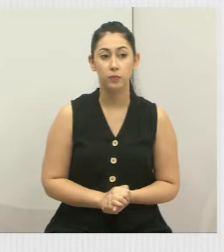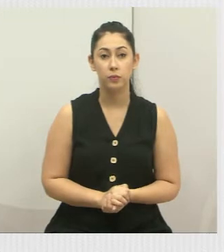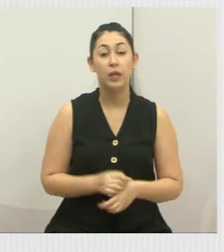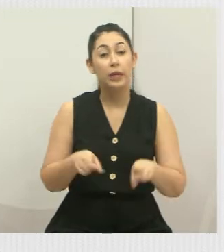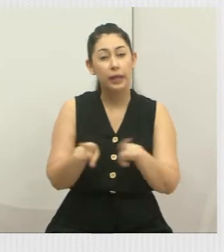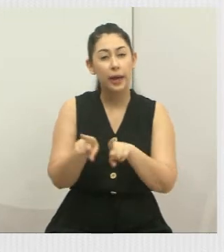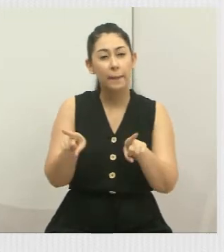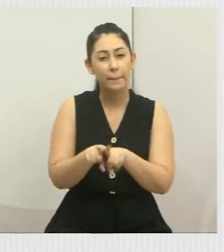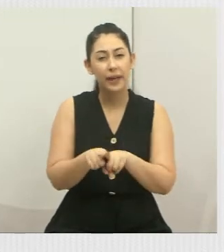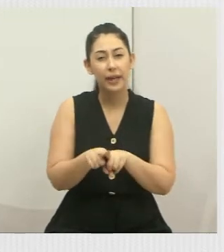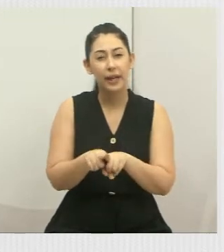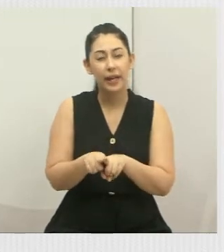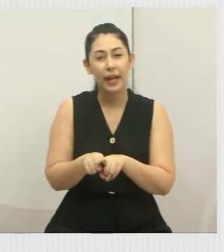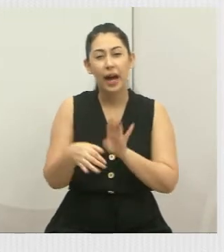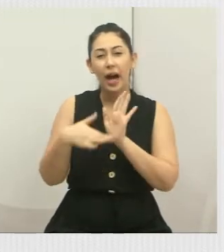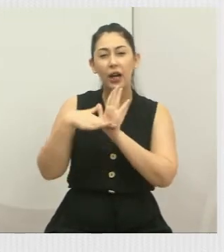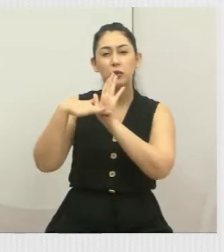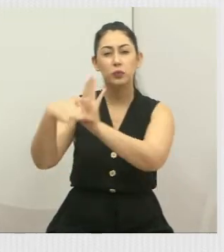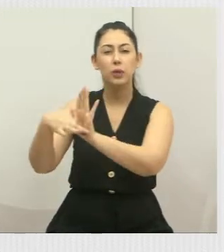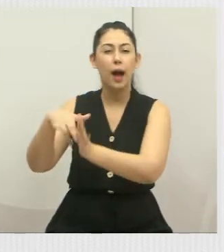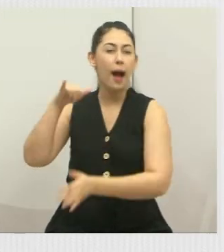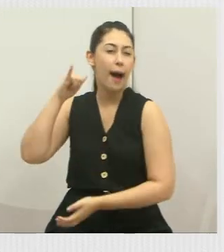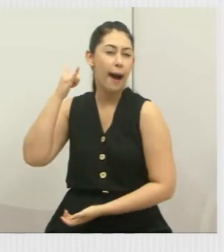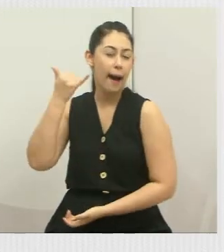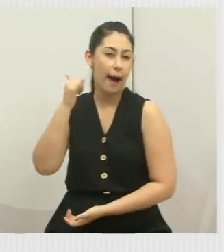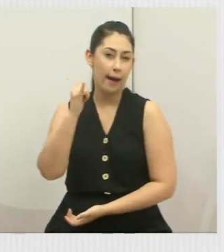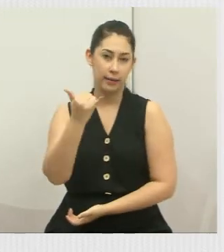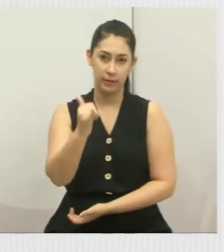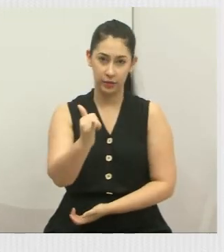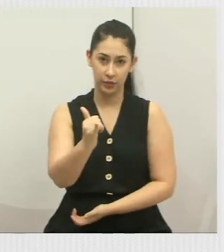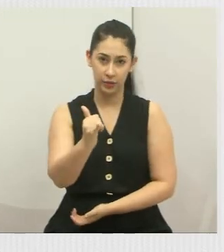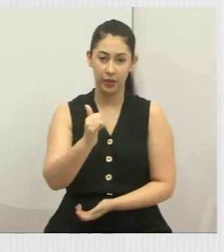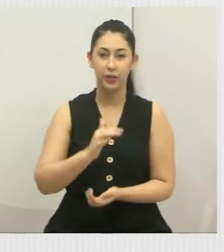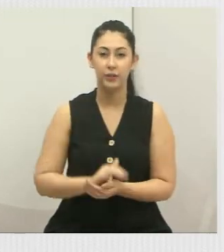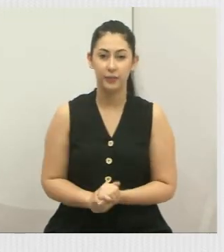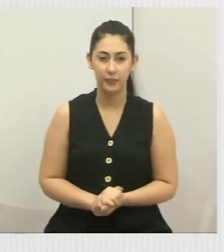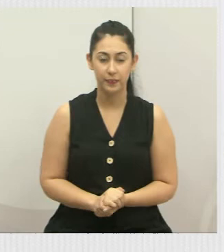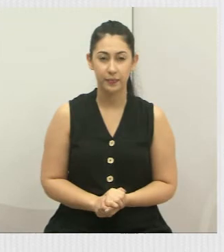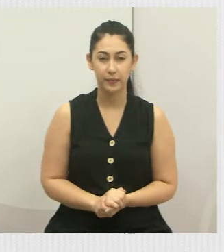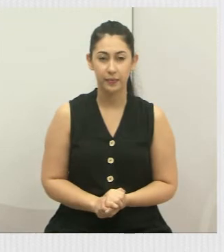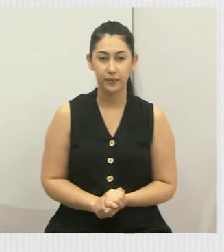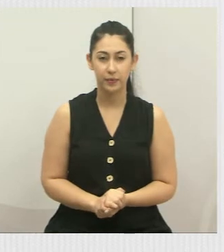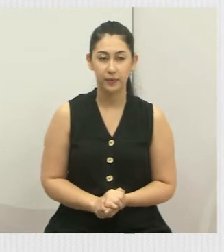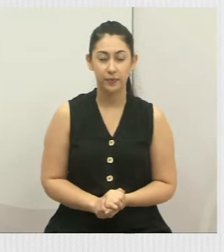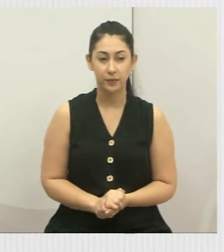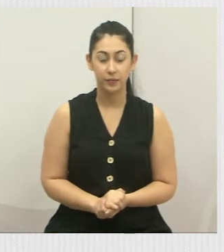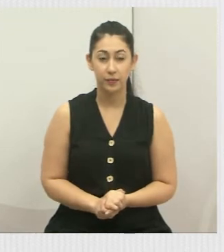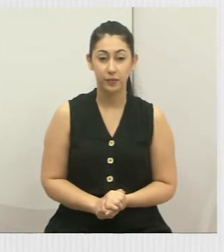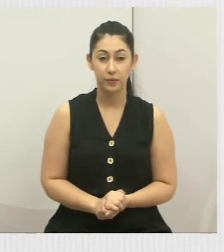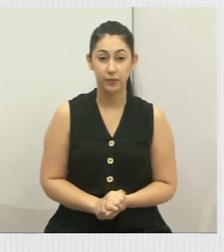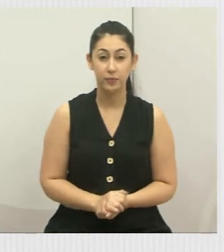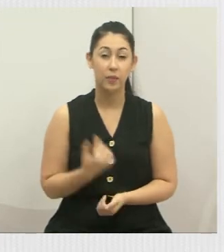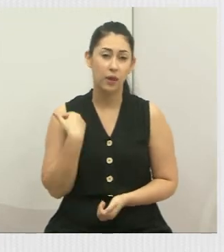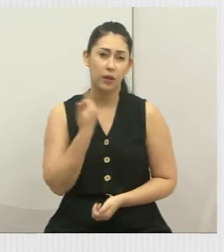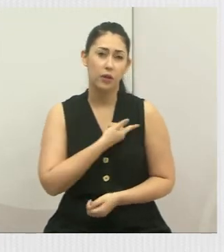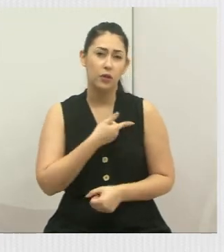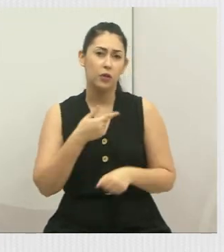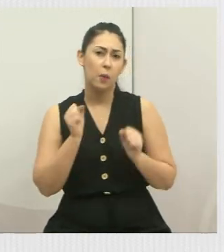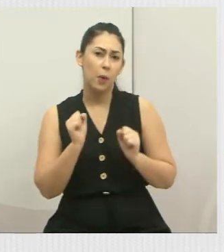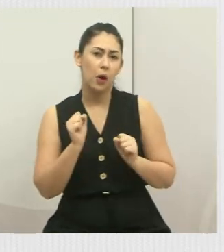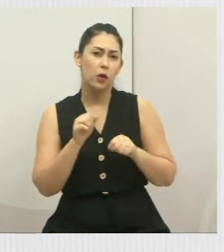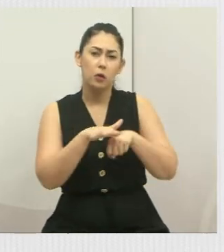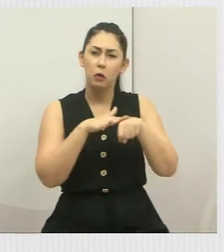fomentar a eficiência energética do serviço prestado. Tá? Isso aí a gente pode conversar numa